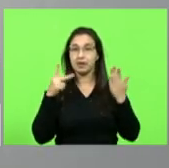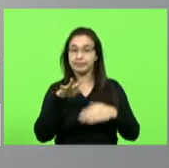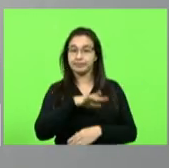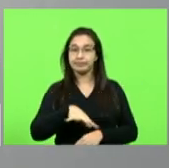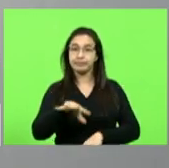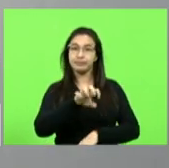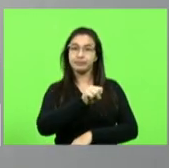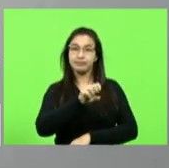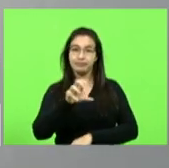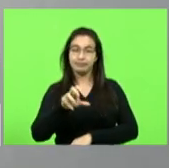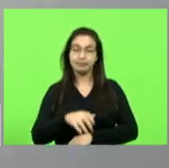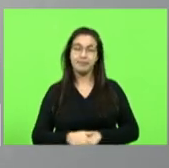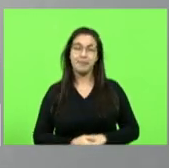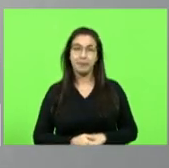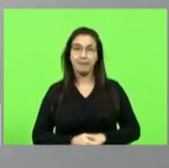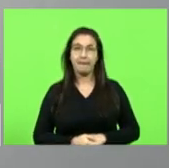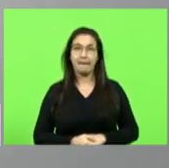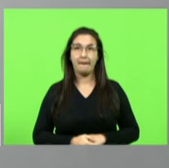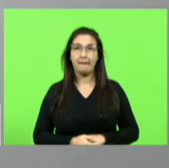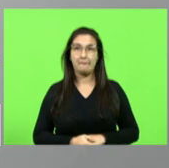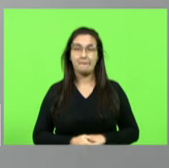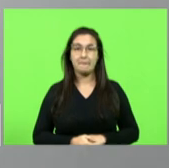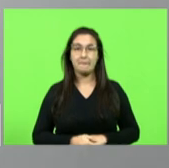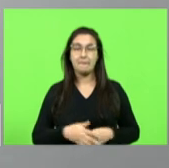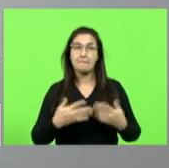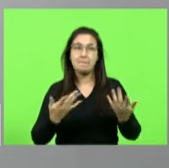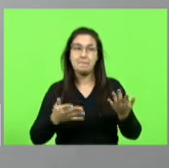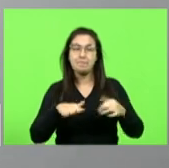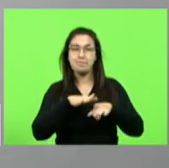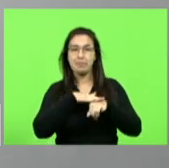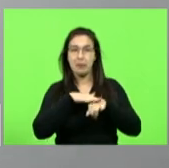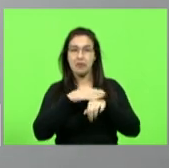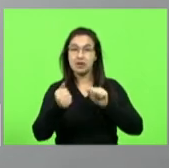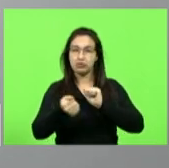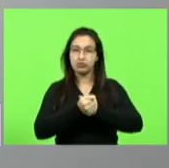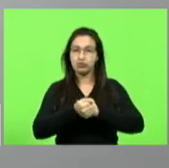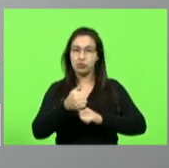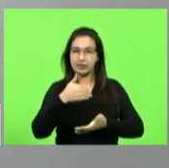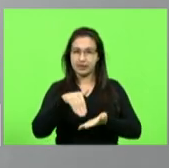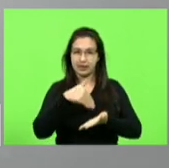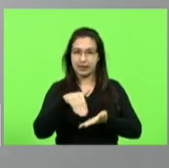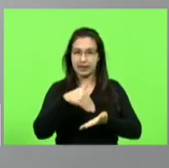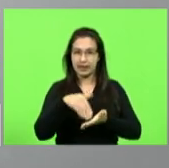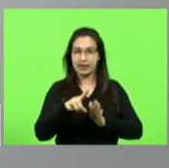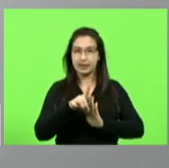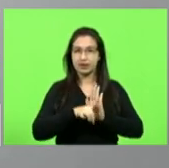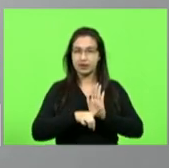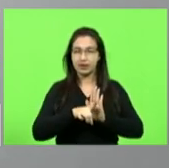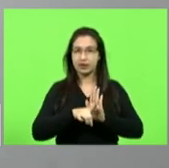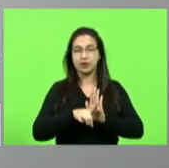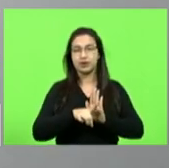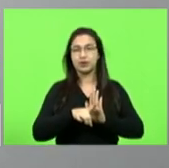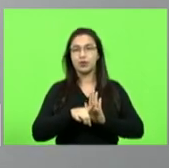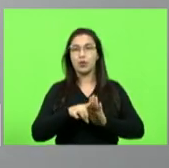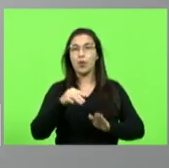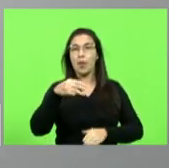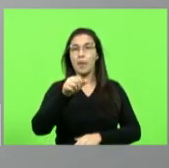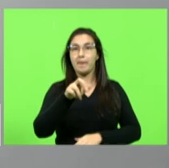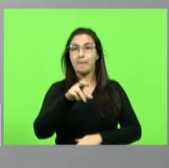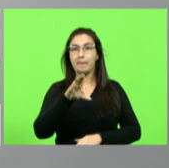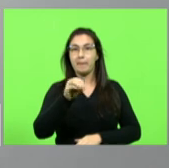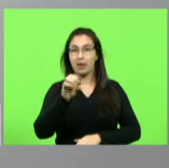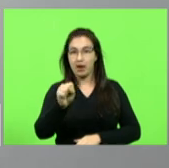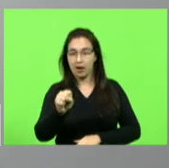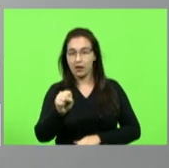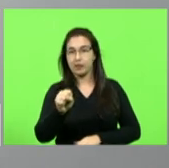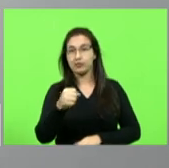Catarina. Nessa articulação, a secretaria, por meio do diretor de gestão do trabalho, o senhor Marcos Vieira, né, ele nos